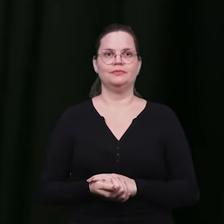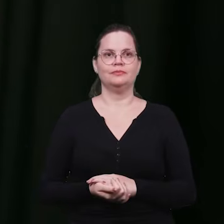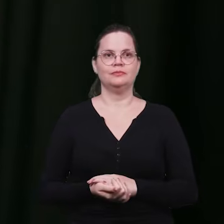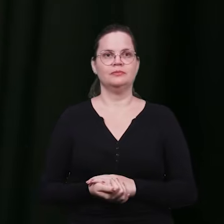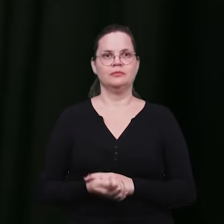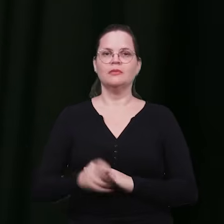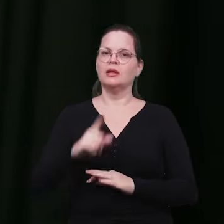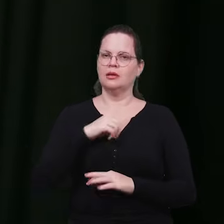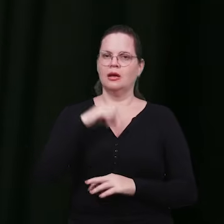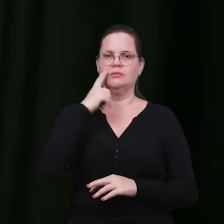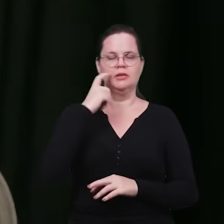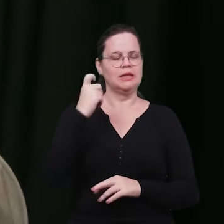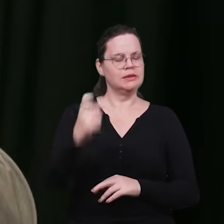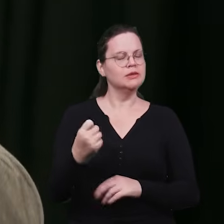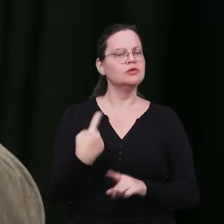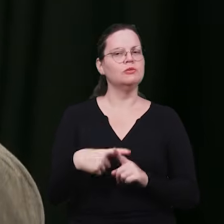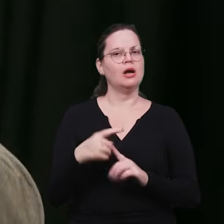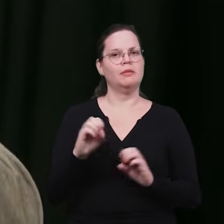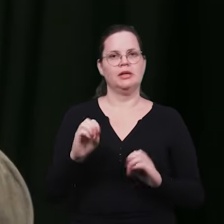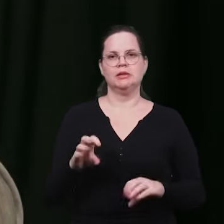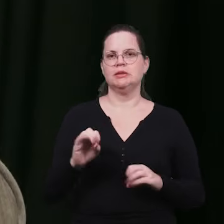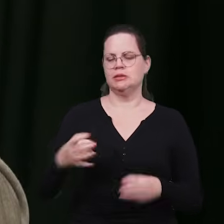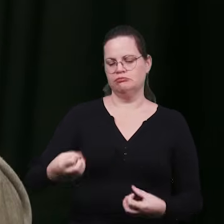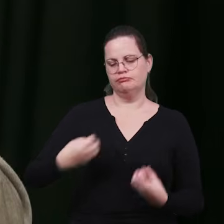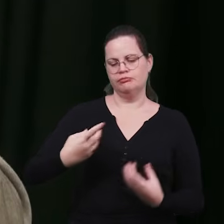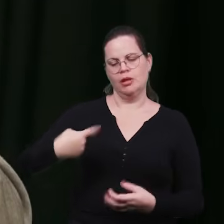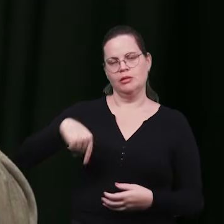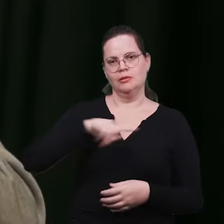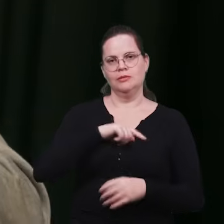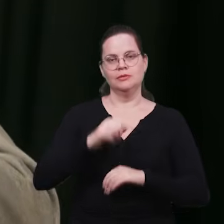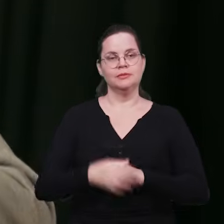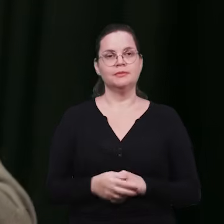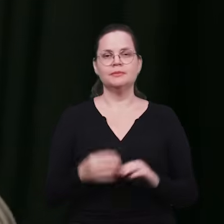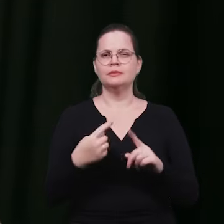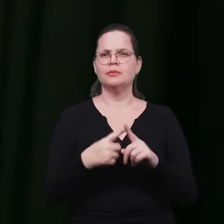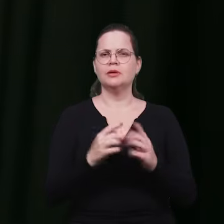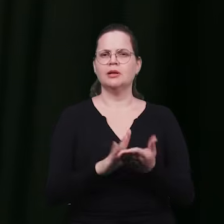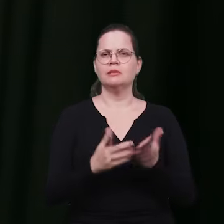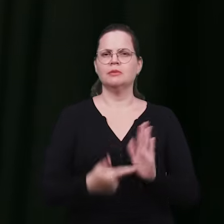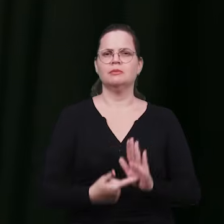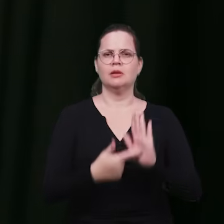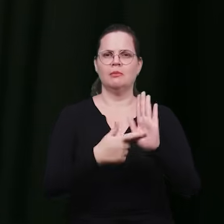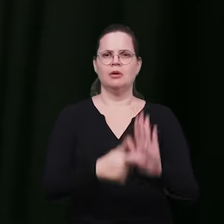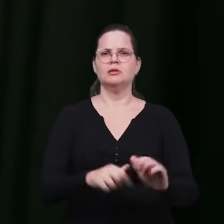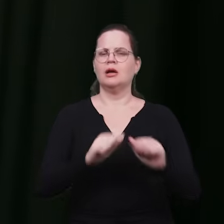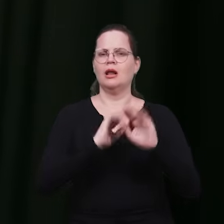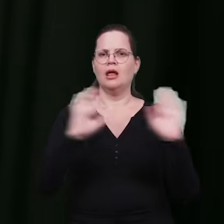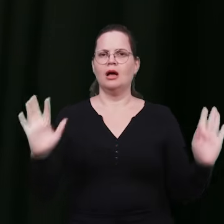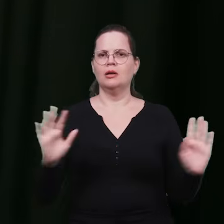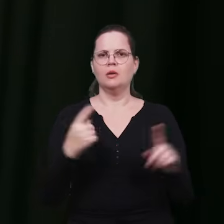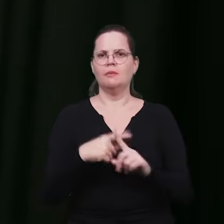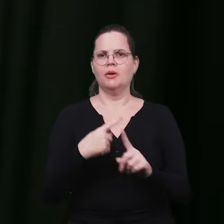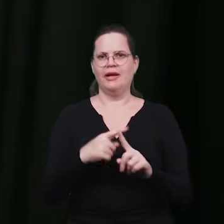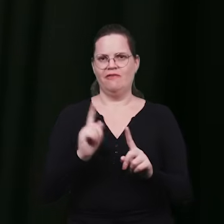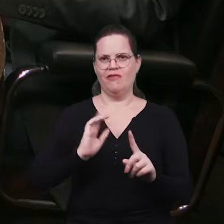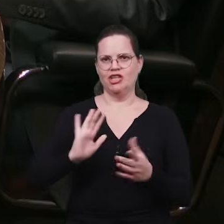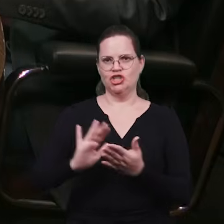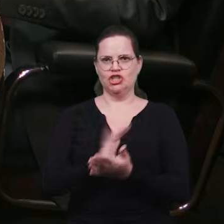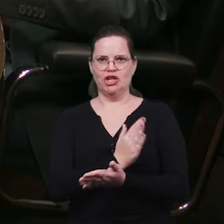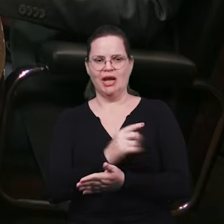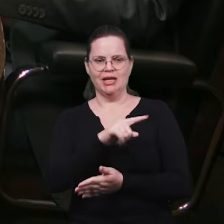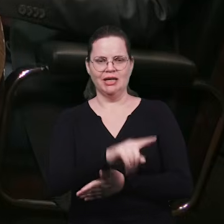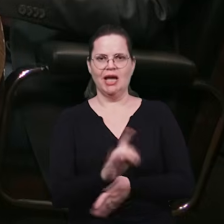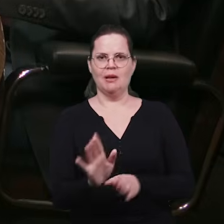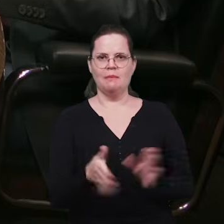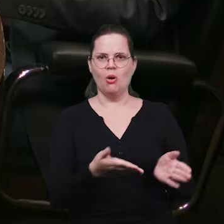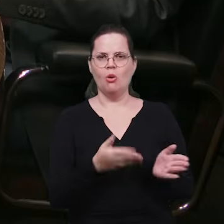muito importante para nós. Por que que a Bíblia podia omitir isso? Não, ele é ímpio, não vamos falar nada dele. Assim